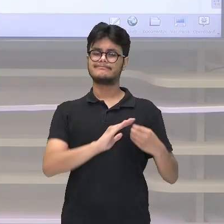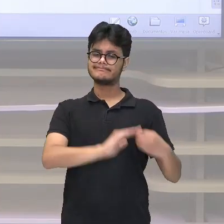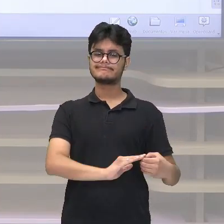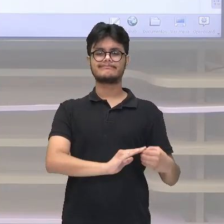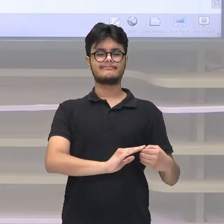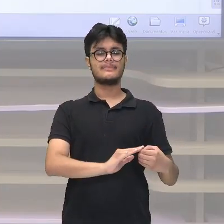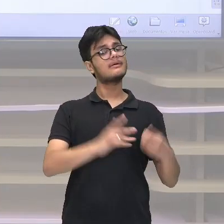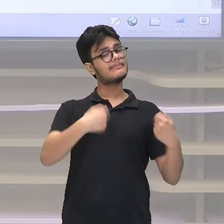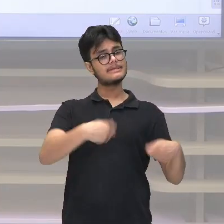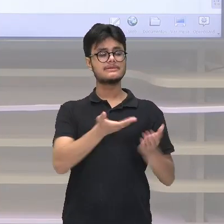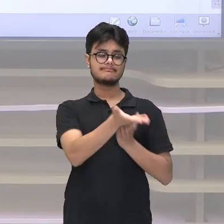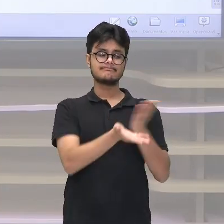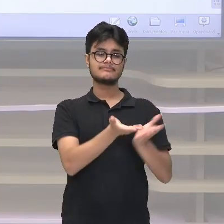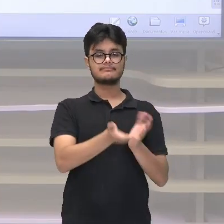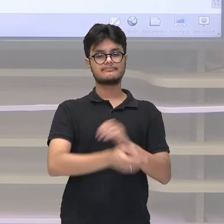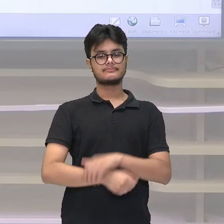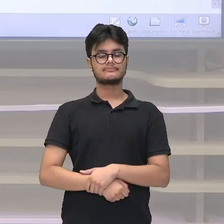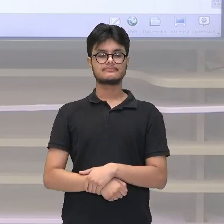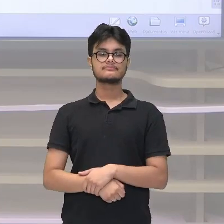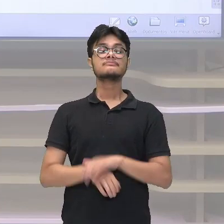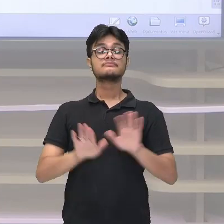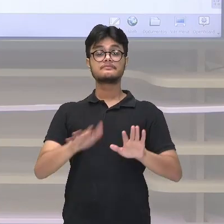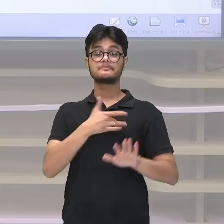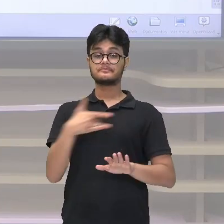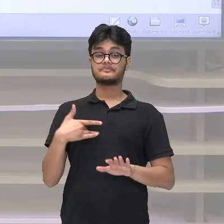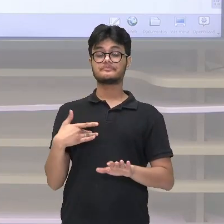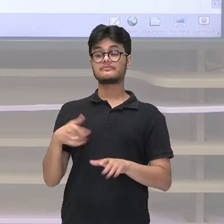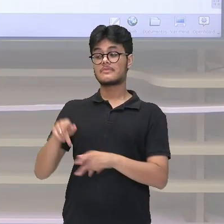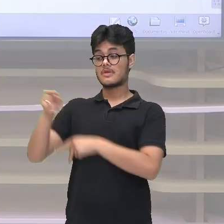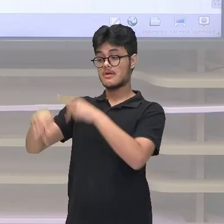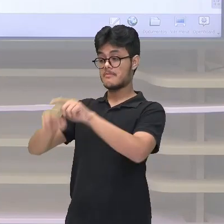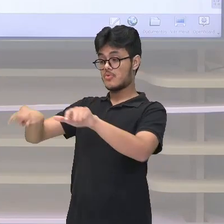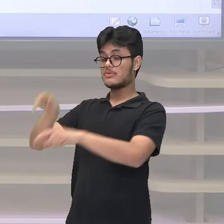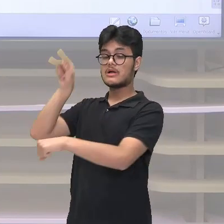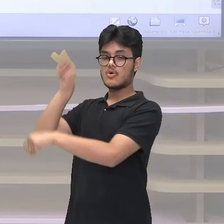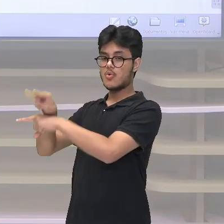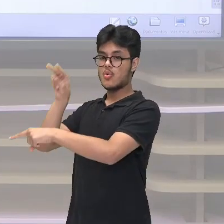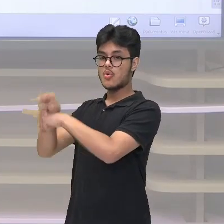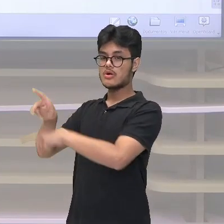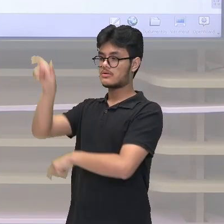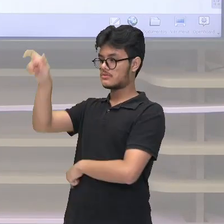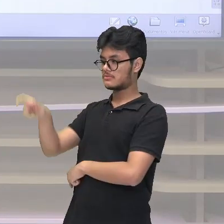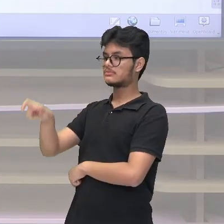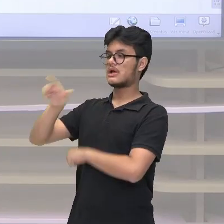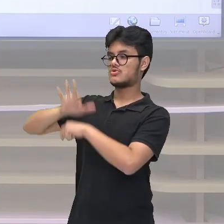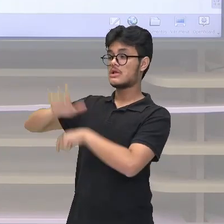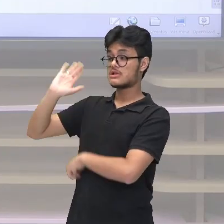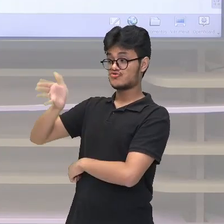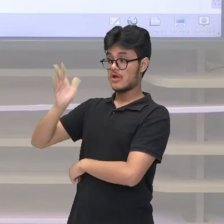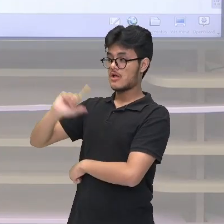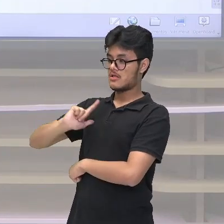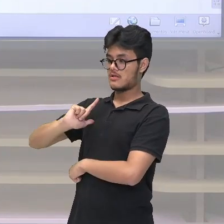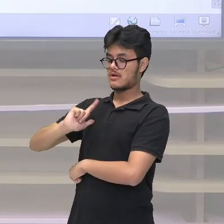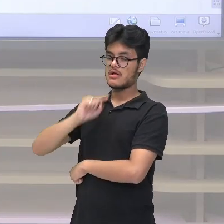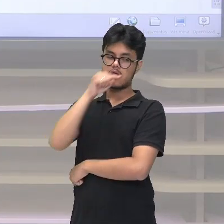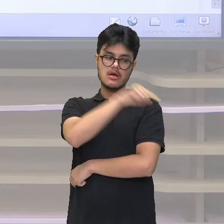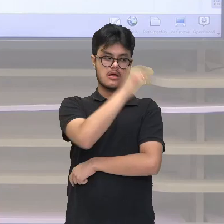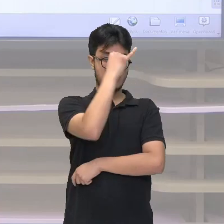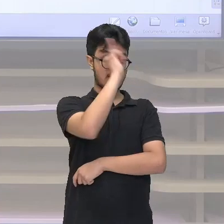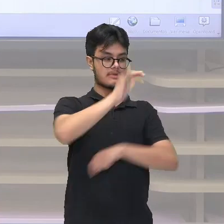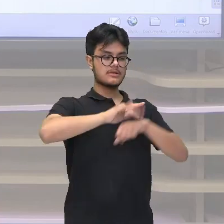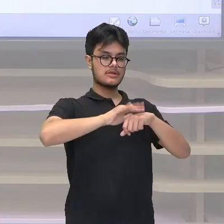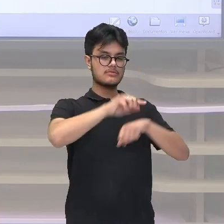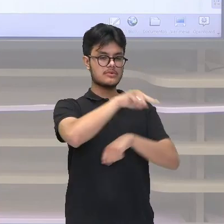precisam ser tratadas. Tá? Então, a saúde pública, ela trata a doença que já existe, enquanto que a